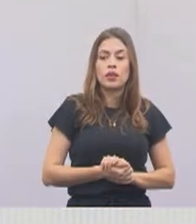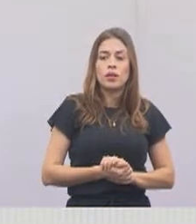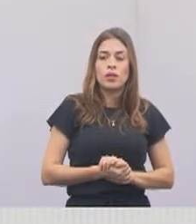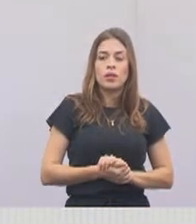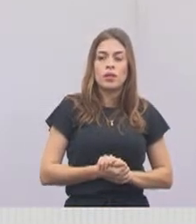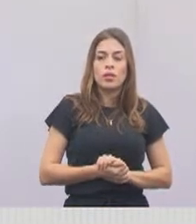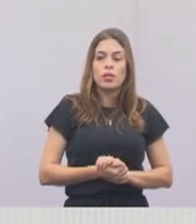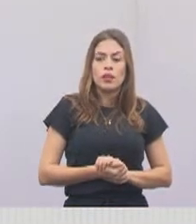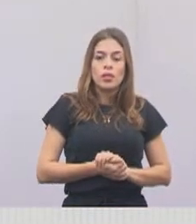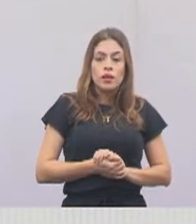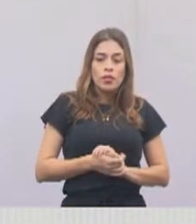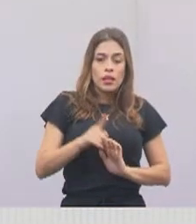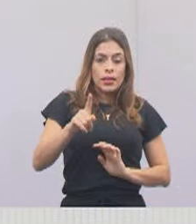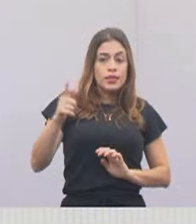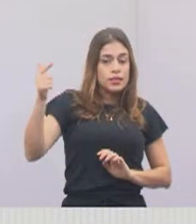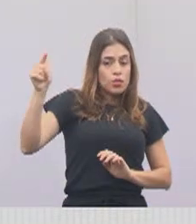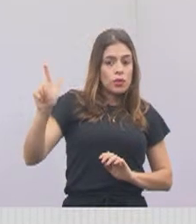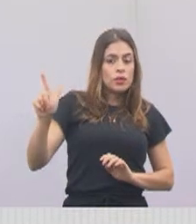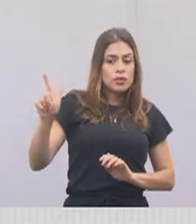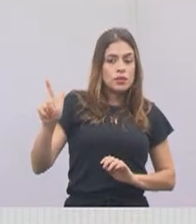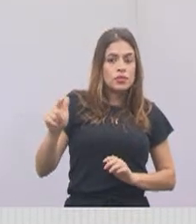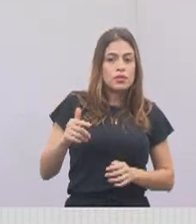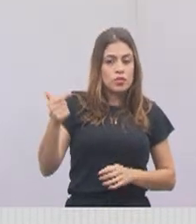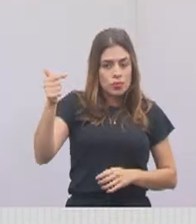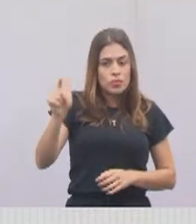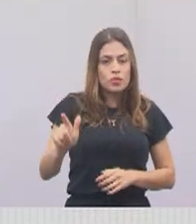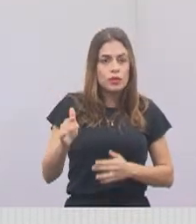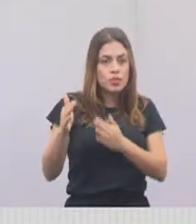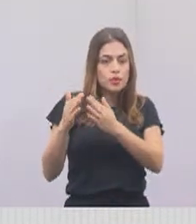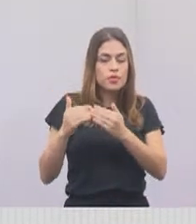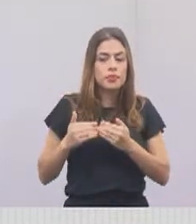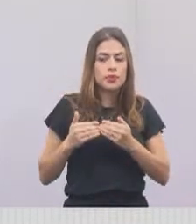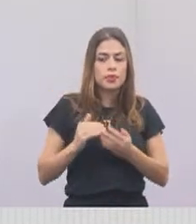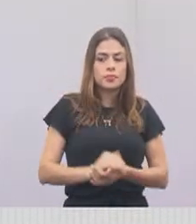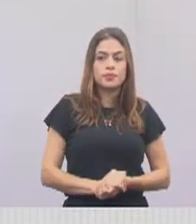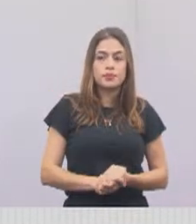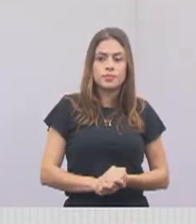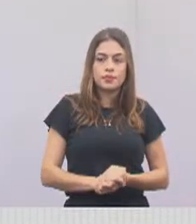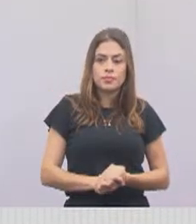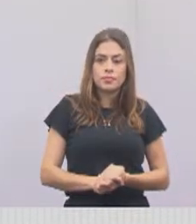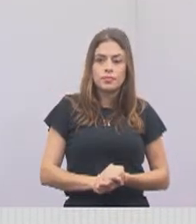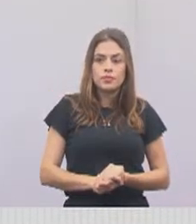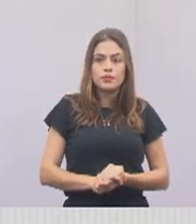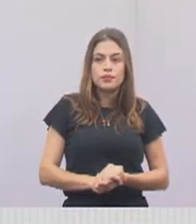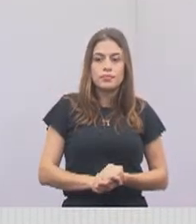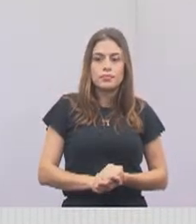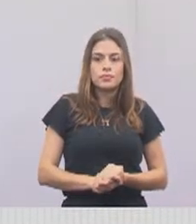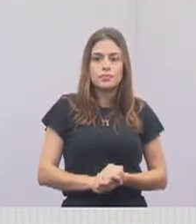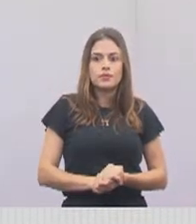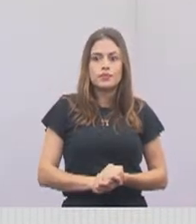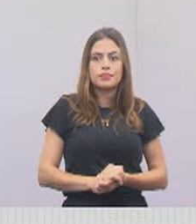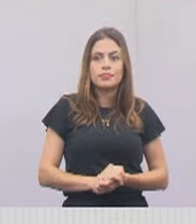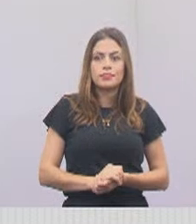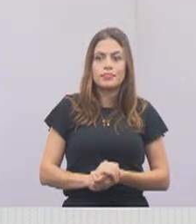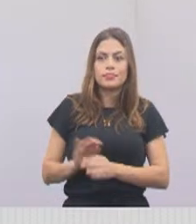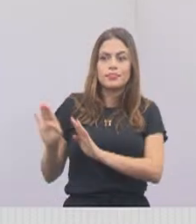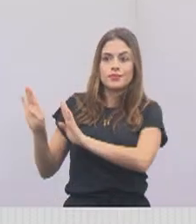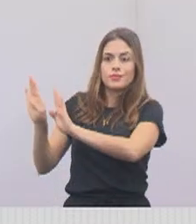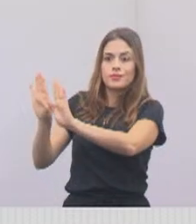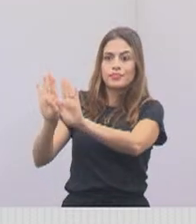Esse é lá do Igarapés. É a próxima imagem, por favor. Olha só, na frente